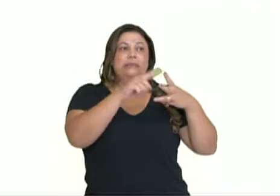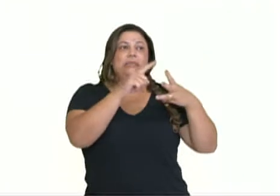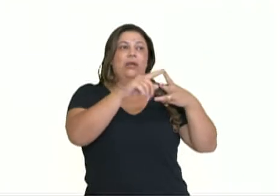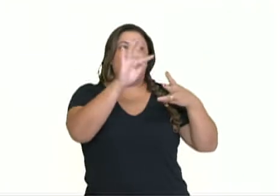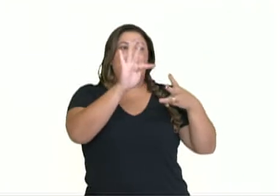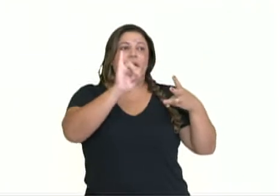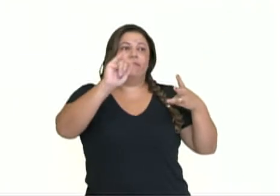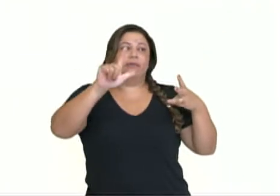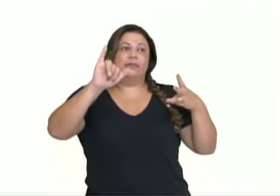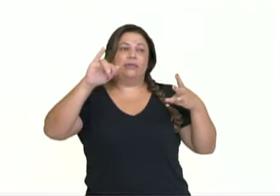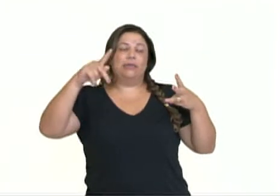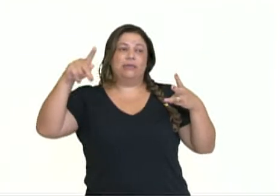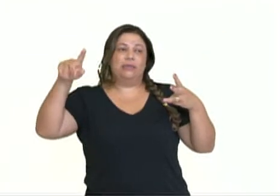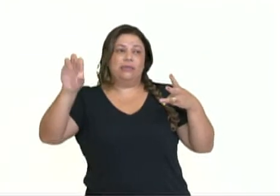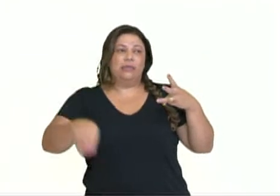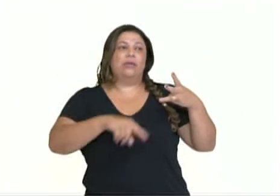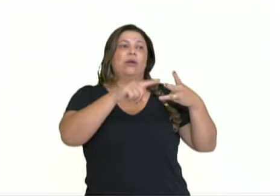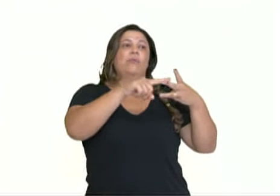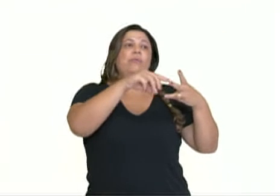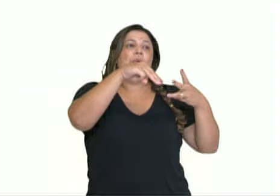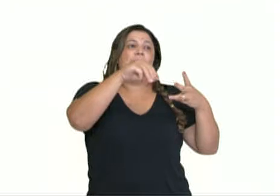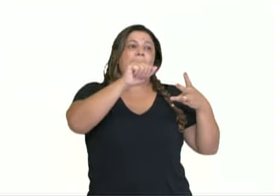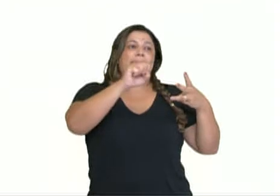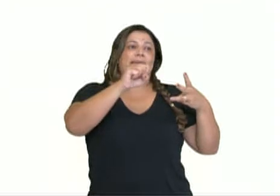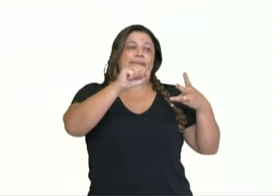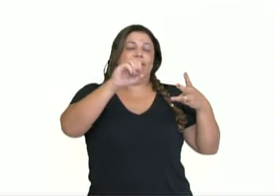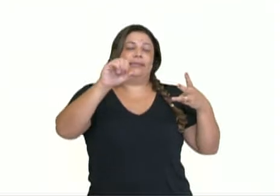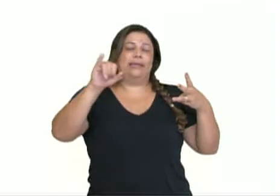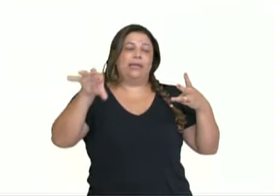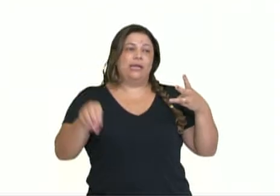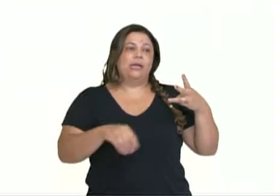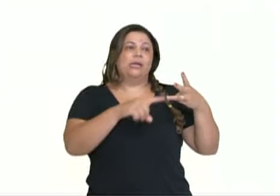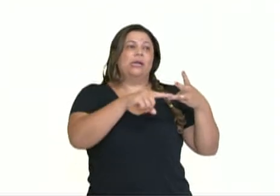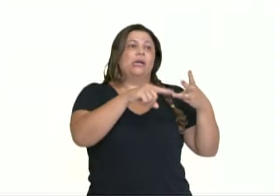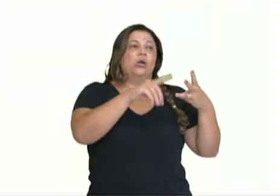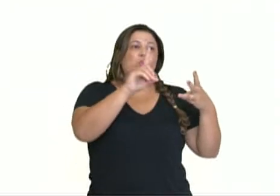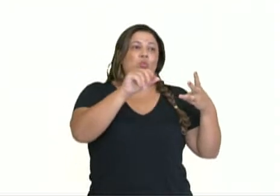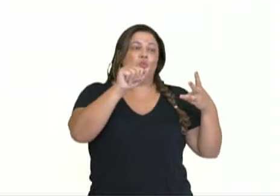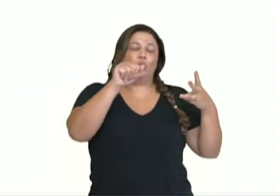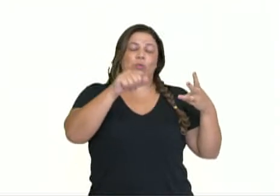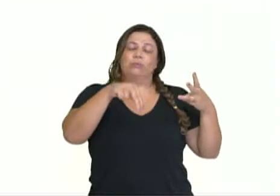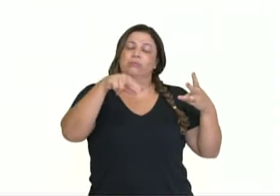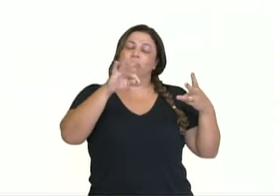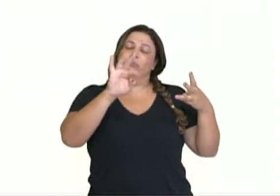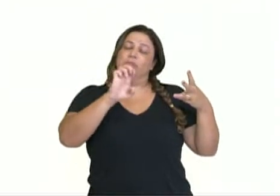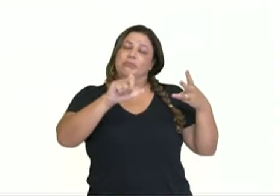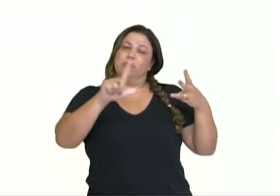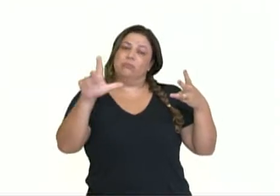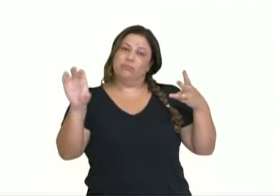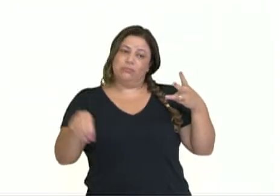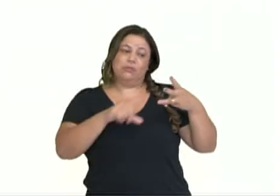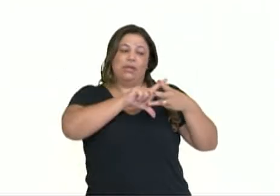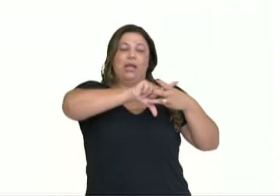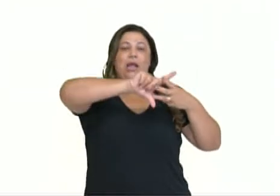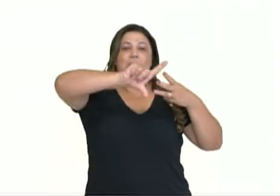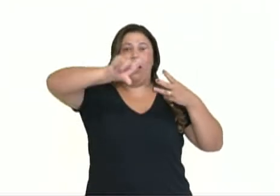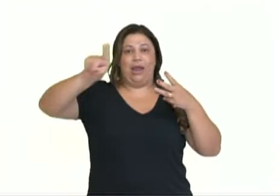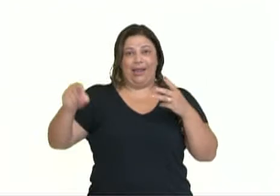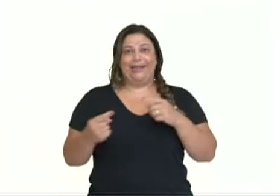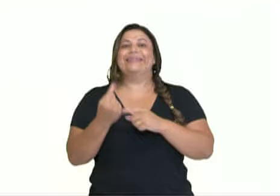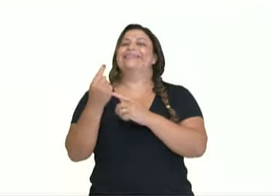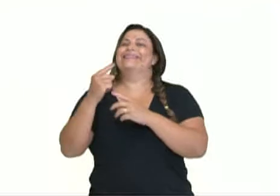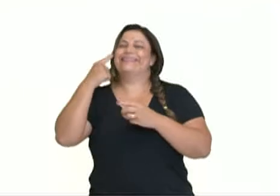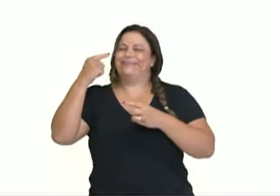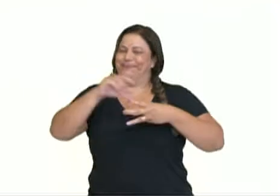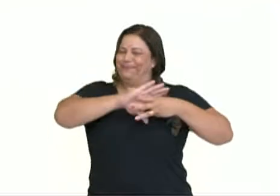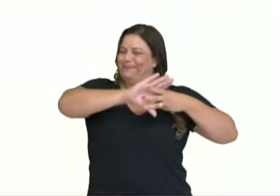Brunelleschi, Masaccio e Donatello. São os três principais artistas do início do Renascimento, que a gente chama de Trecento, que seria o primeiro século.